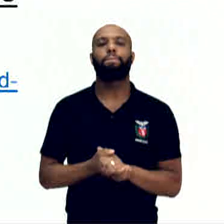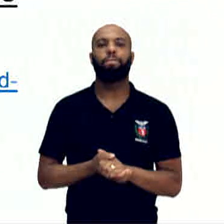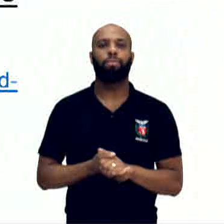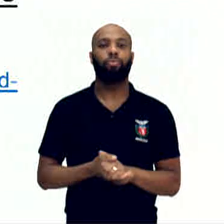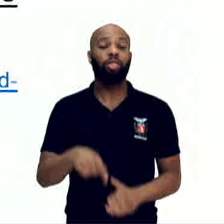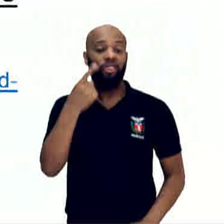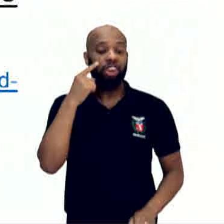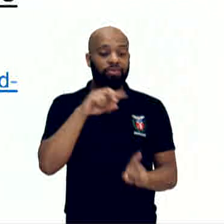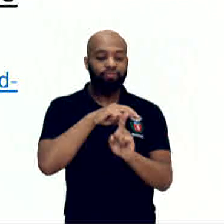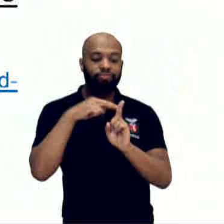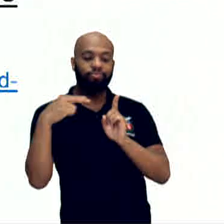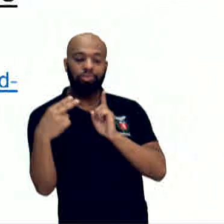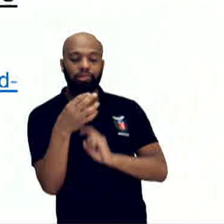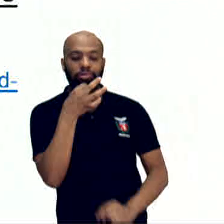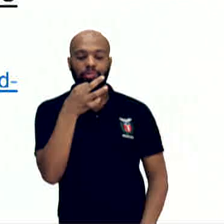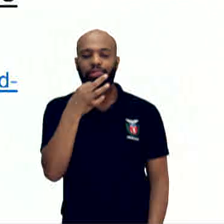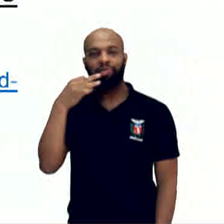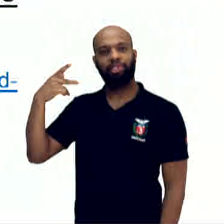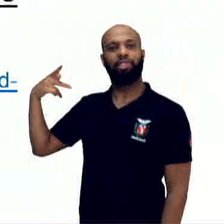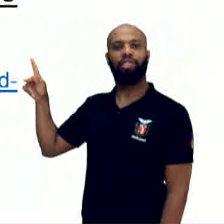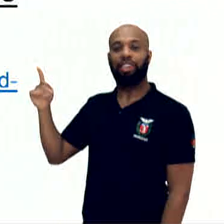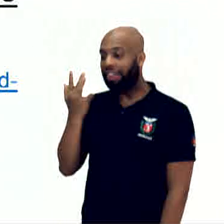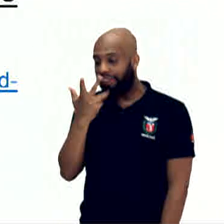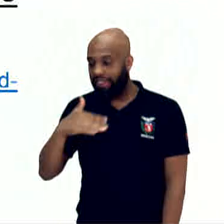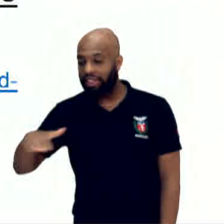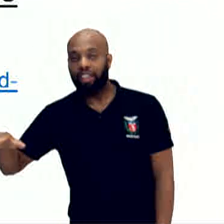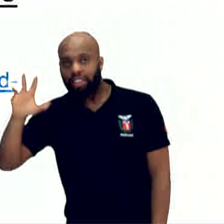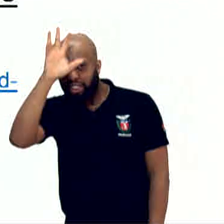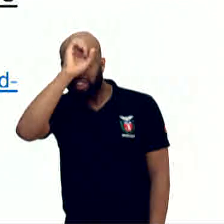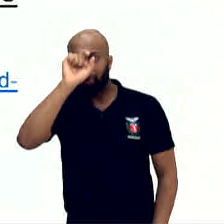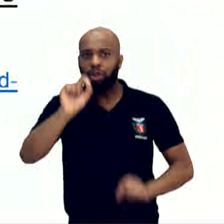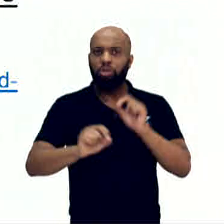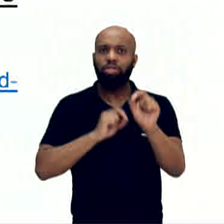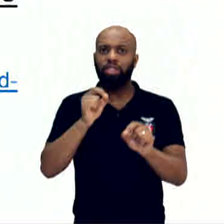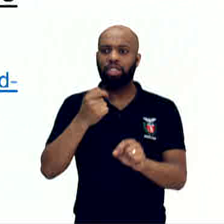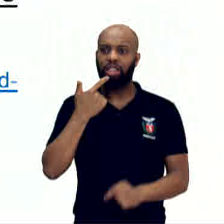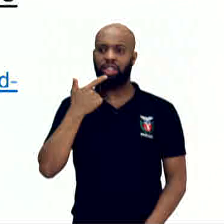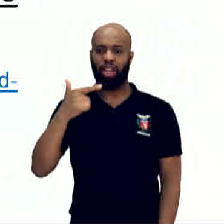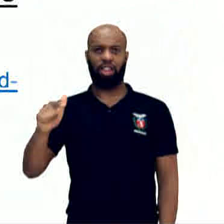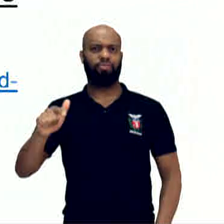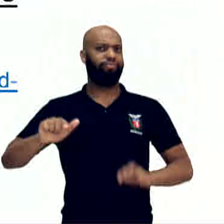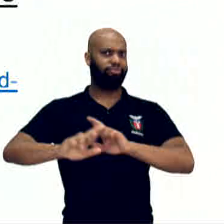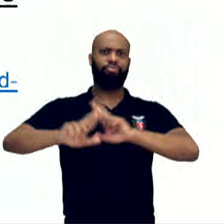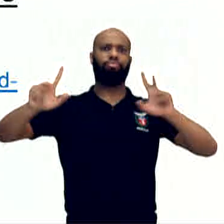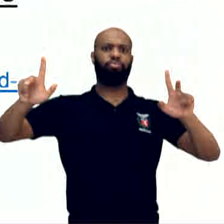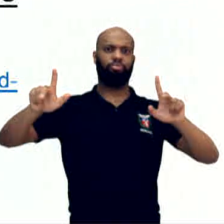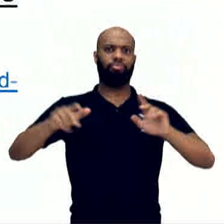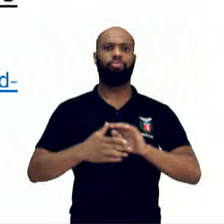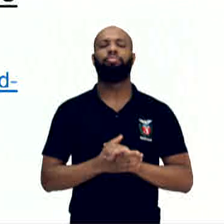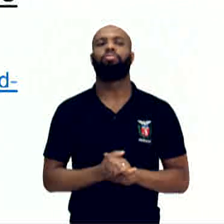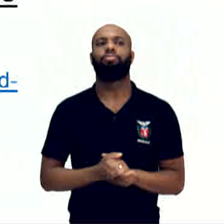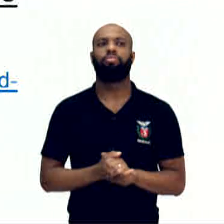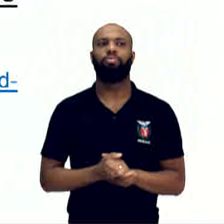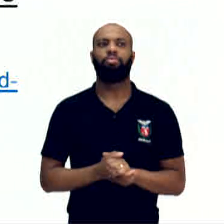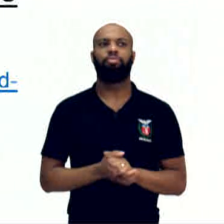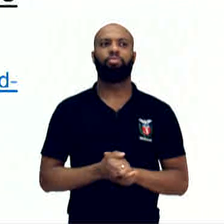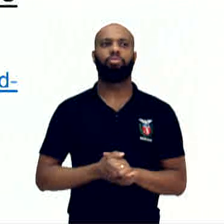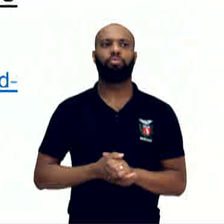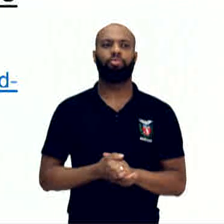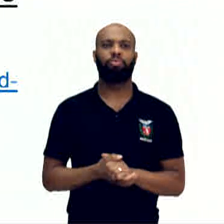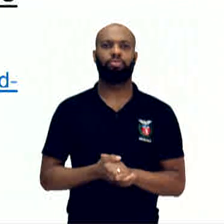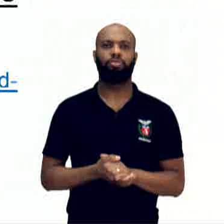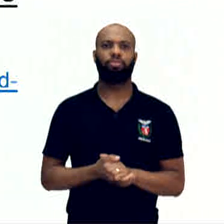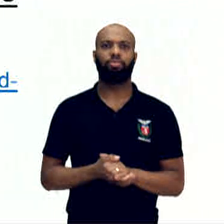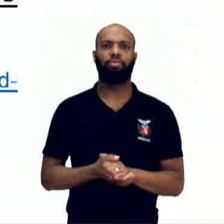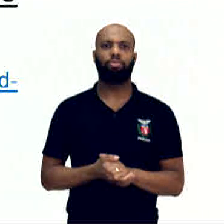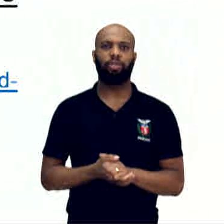de vista, a opinião dele, que as crianças aprendem um idioma estrangeiro, não é a mesma língua. Uma língua morta. Aprendem que temos um